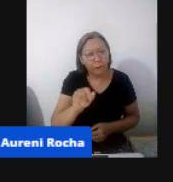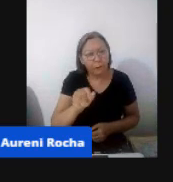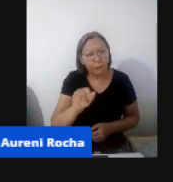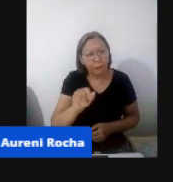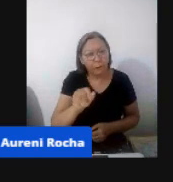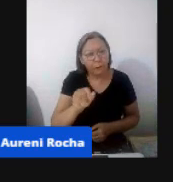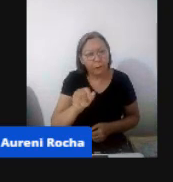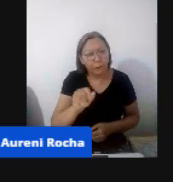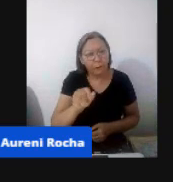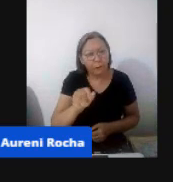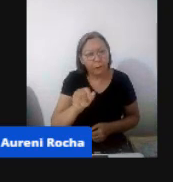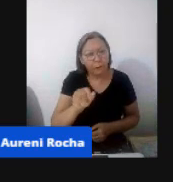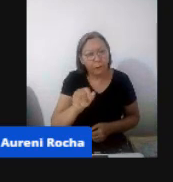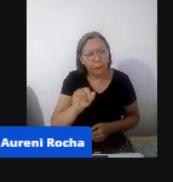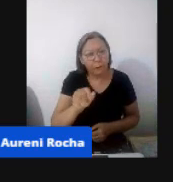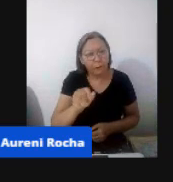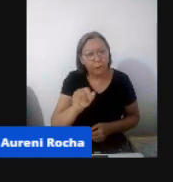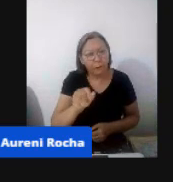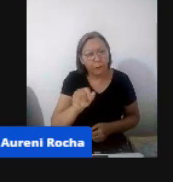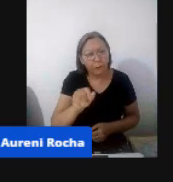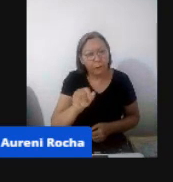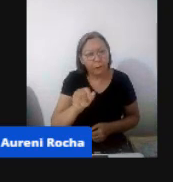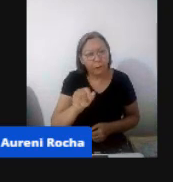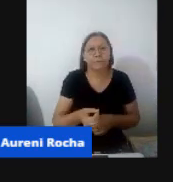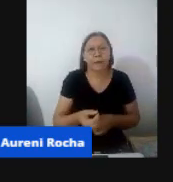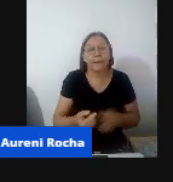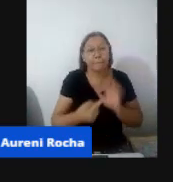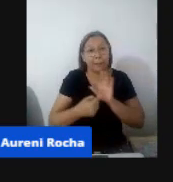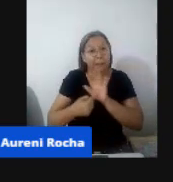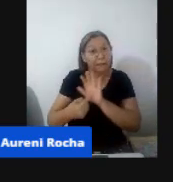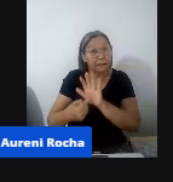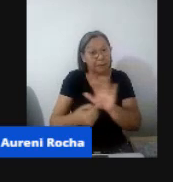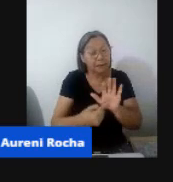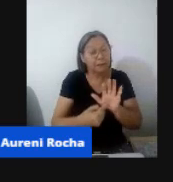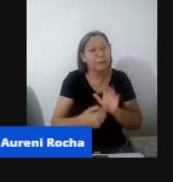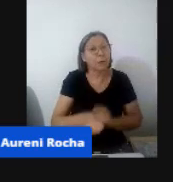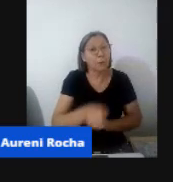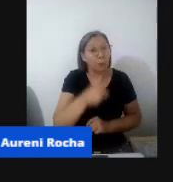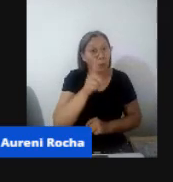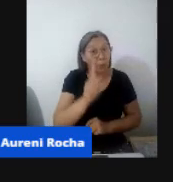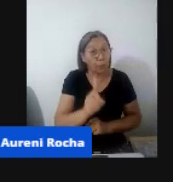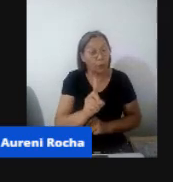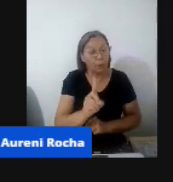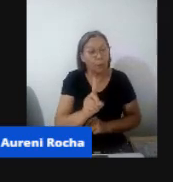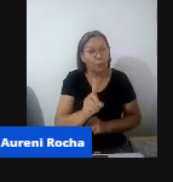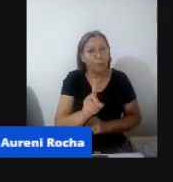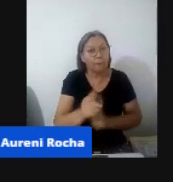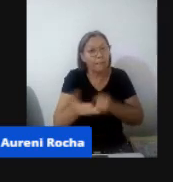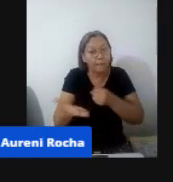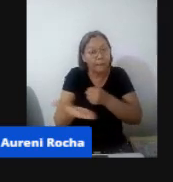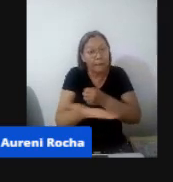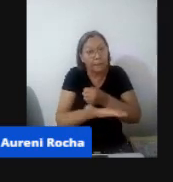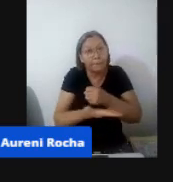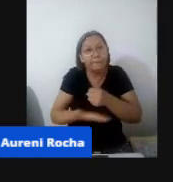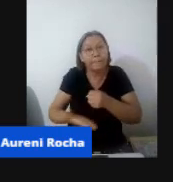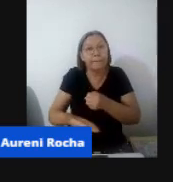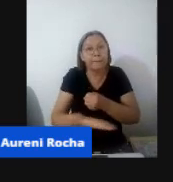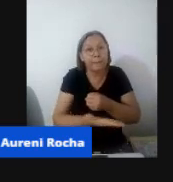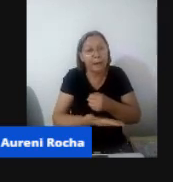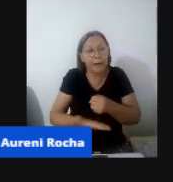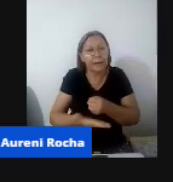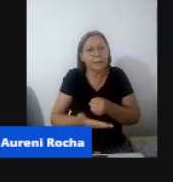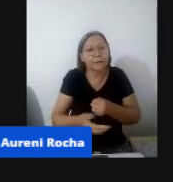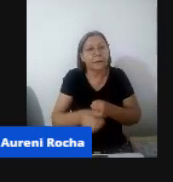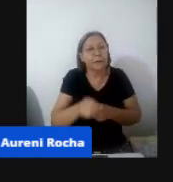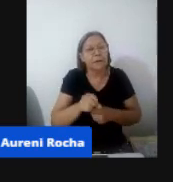Na rodada número 1, na apresentação da rodada, A base está dizendo quantas vezes